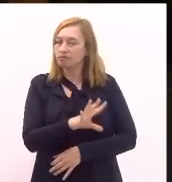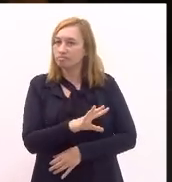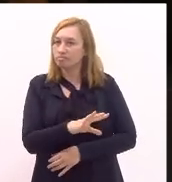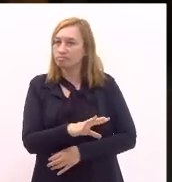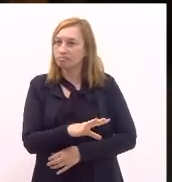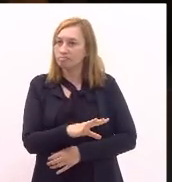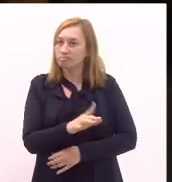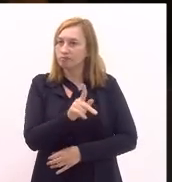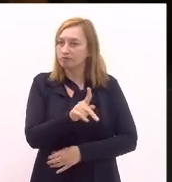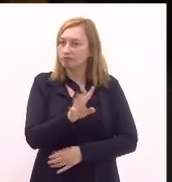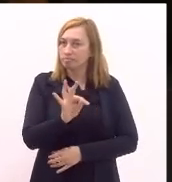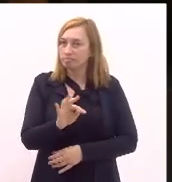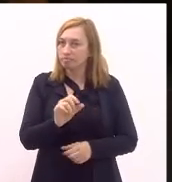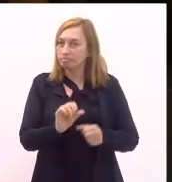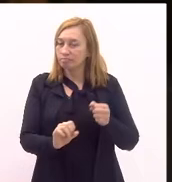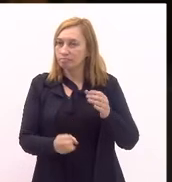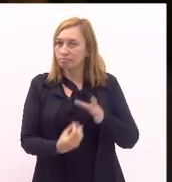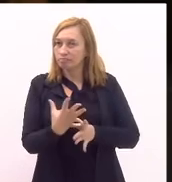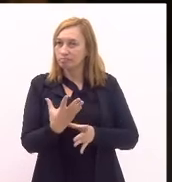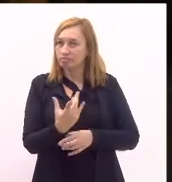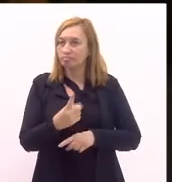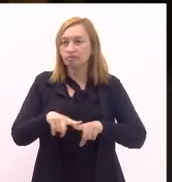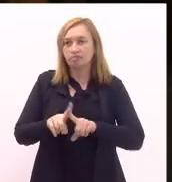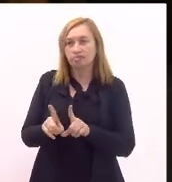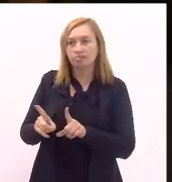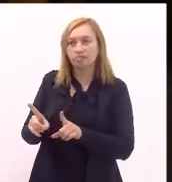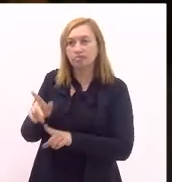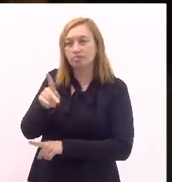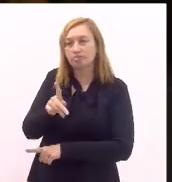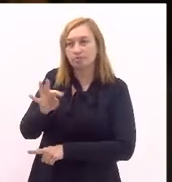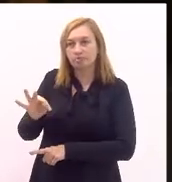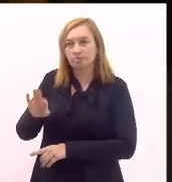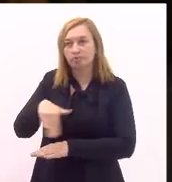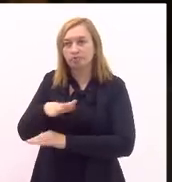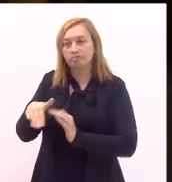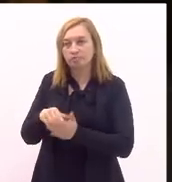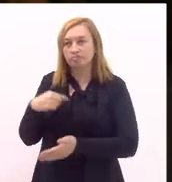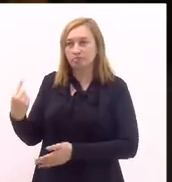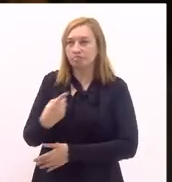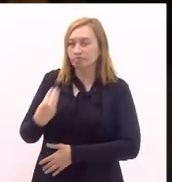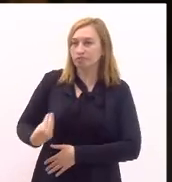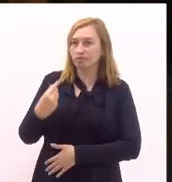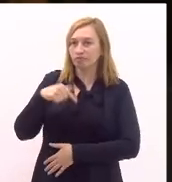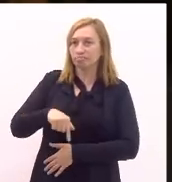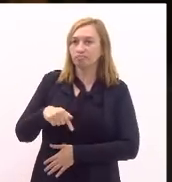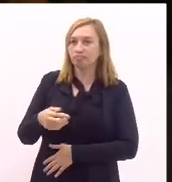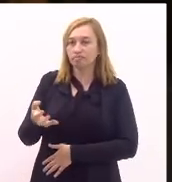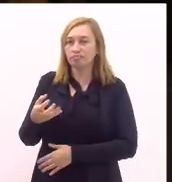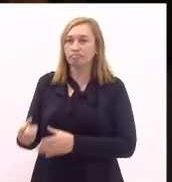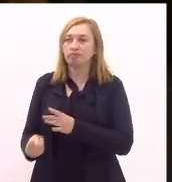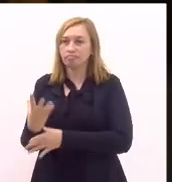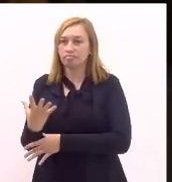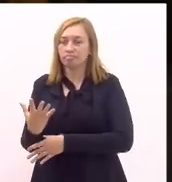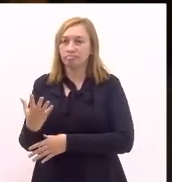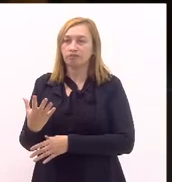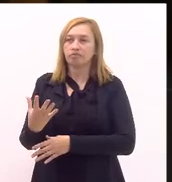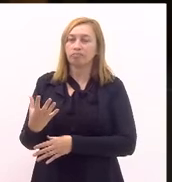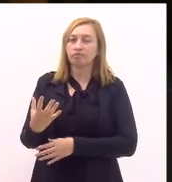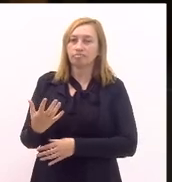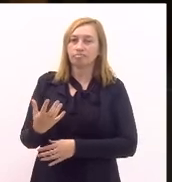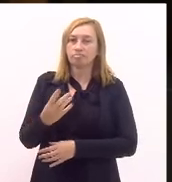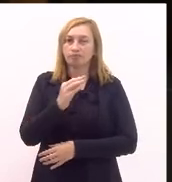ao que o PT fez o construiu mas é o que o PT e todos nós que estamos aqui estamos construindo e produzindo